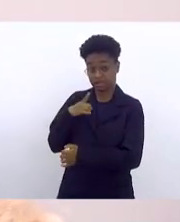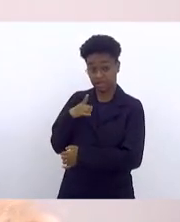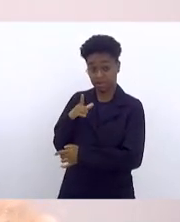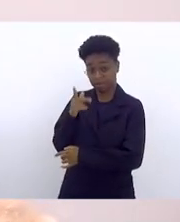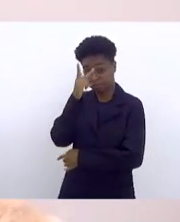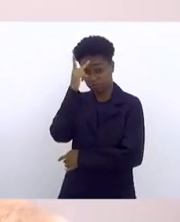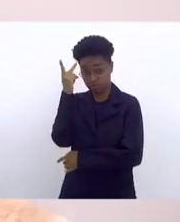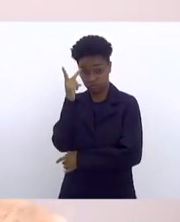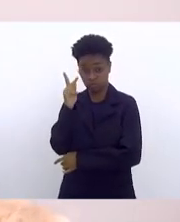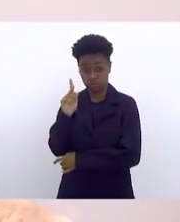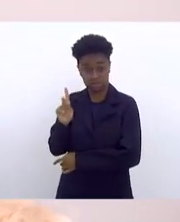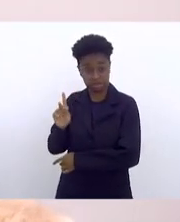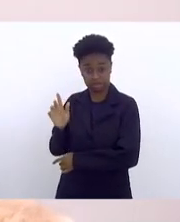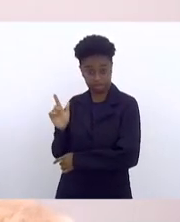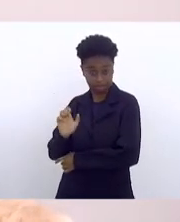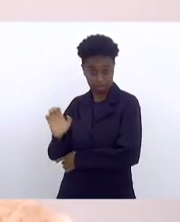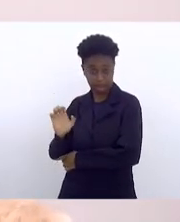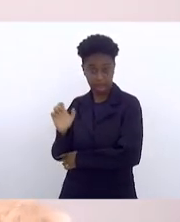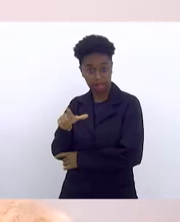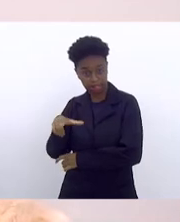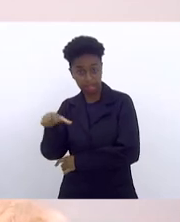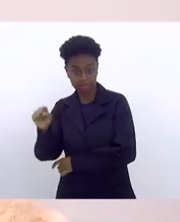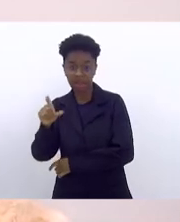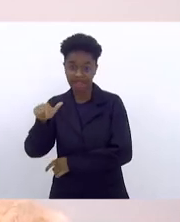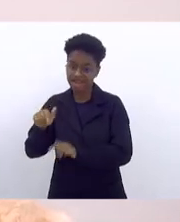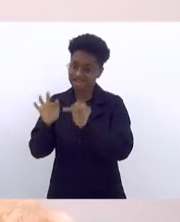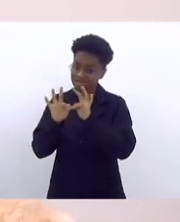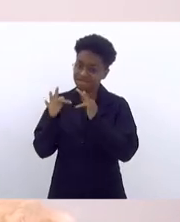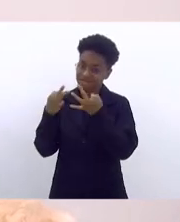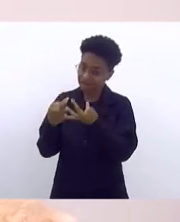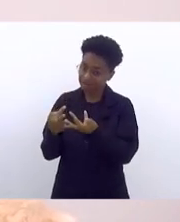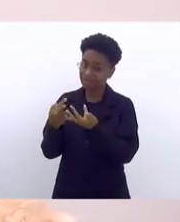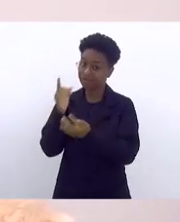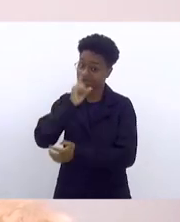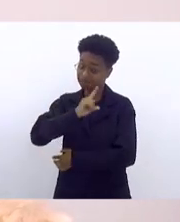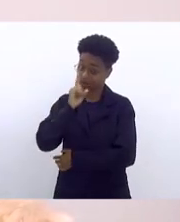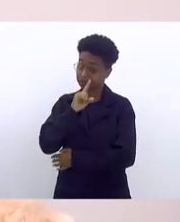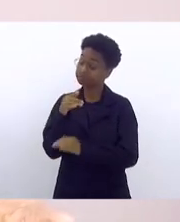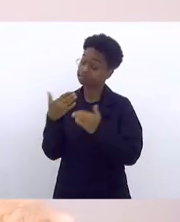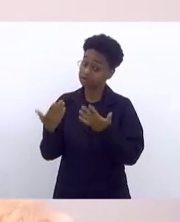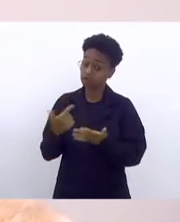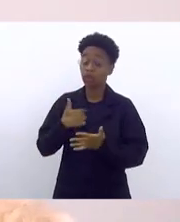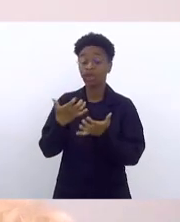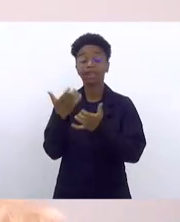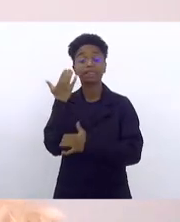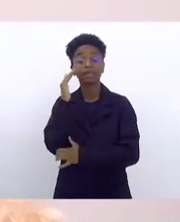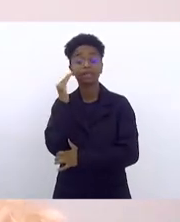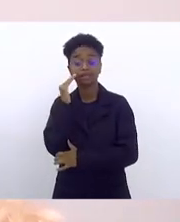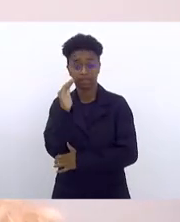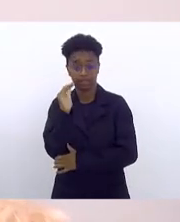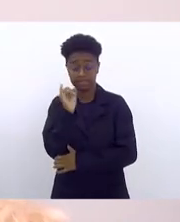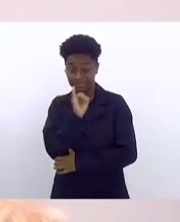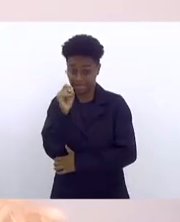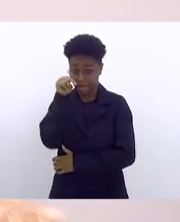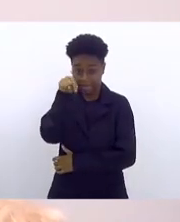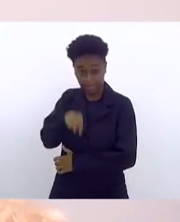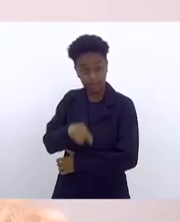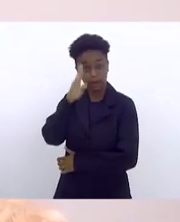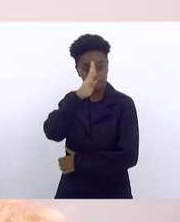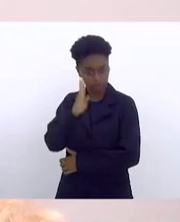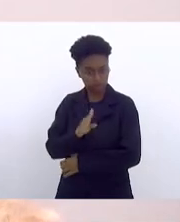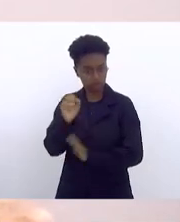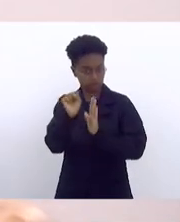desajustada e eu quero entender se para nós no Brasil do século